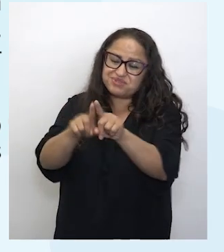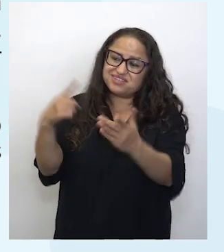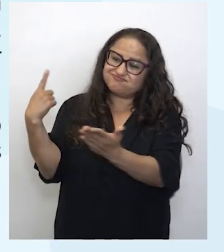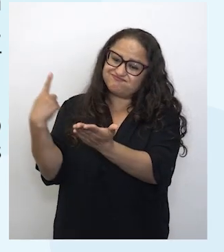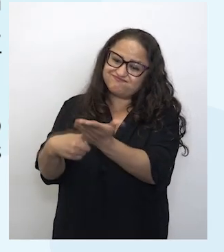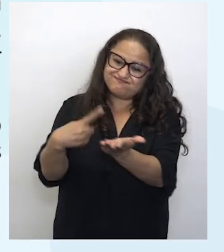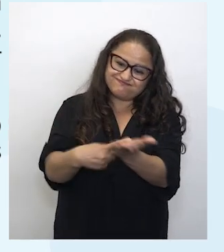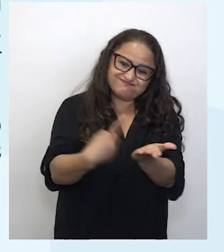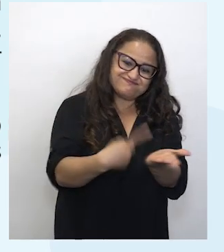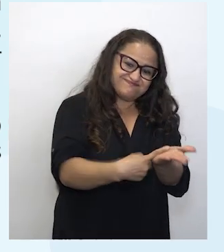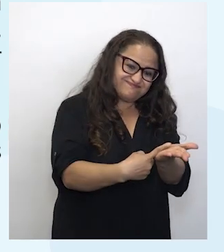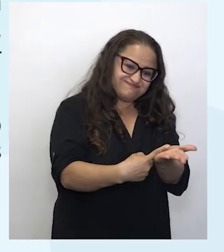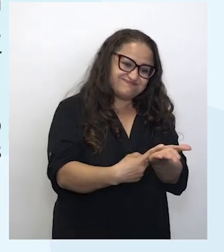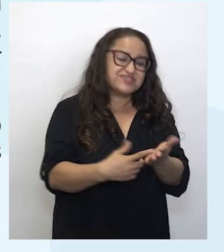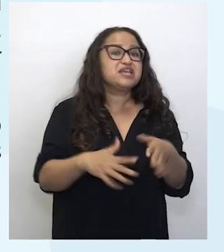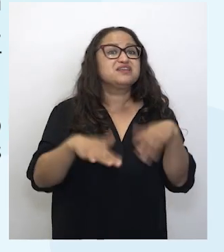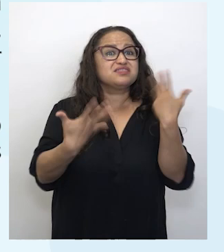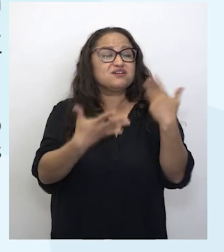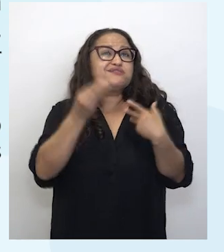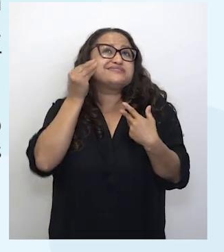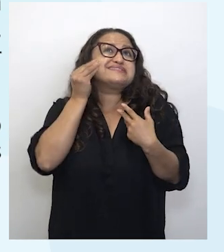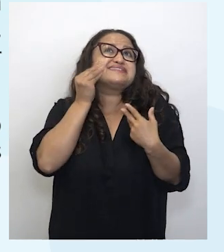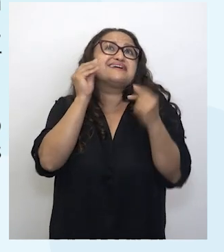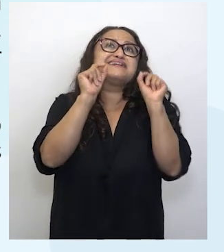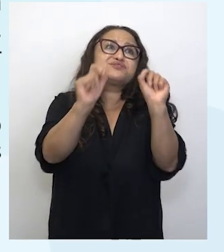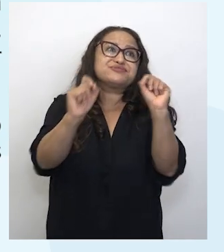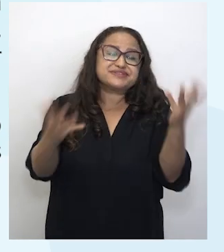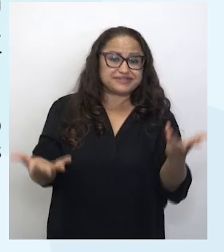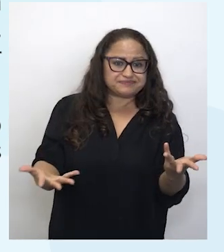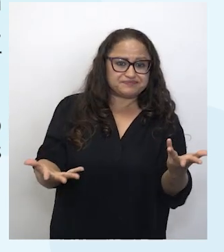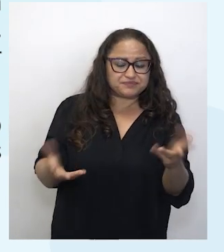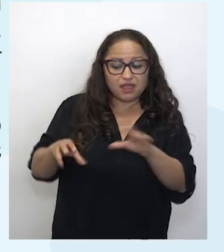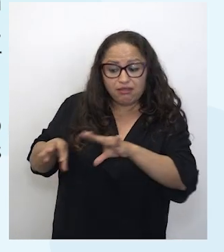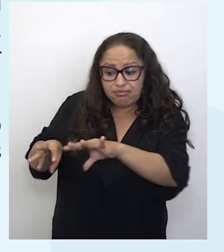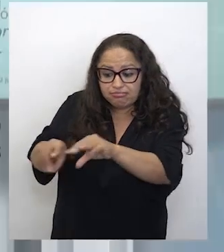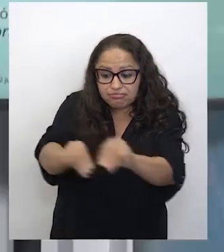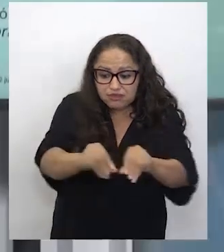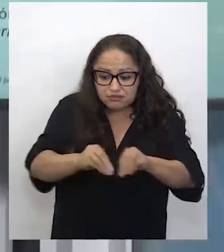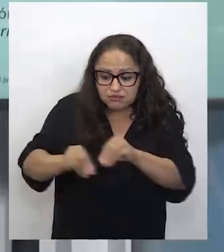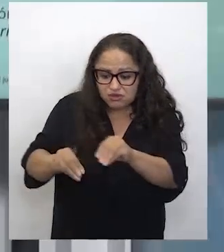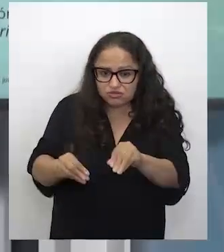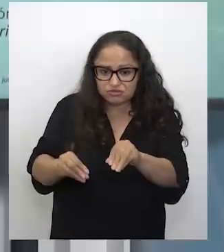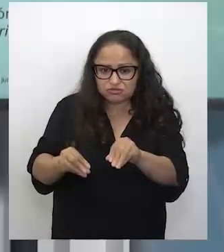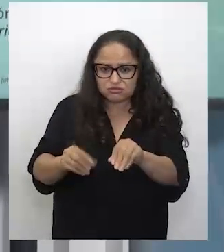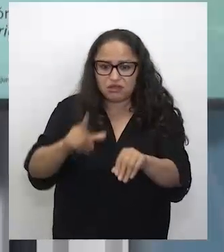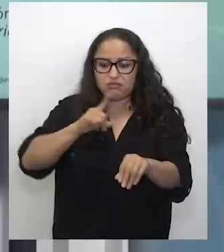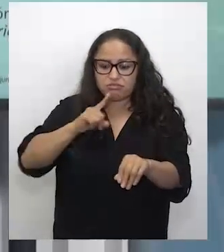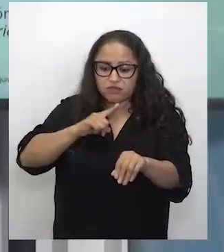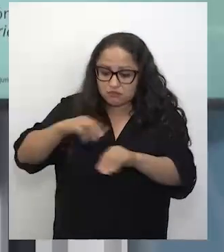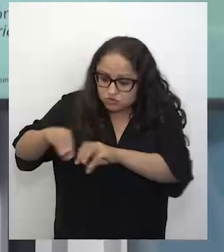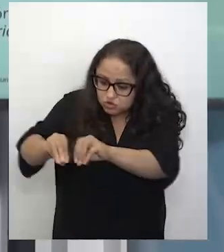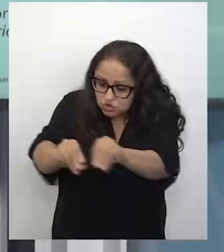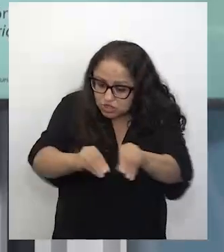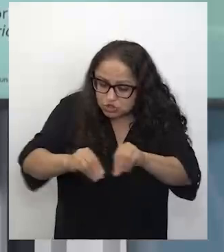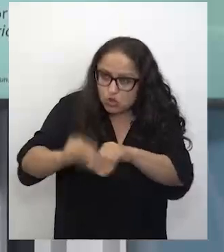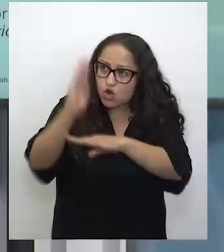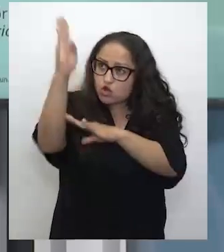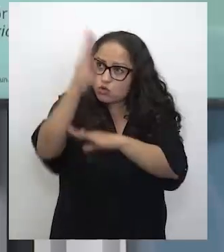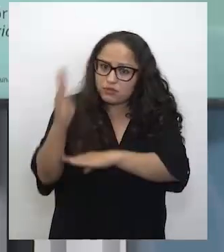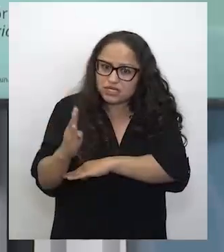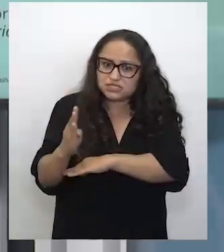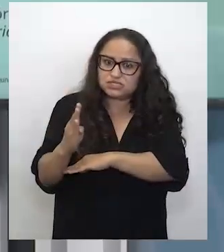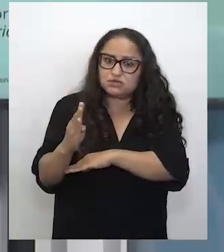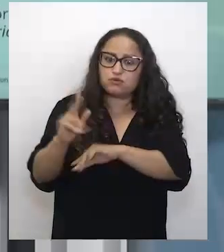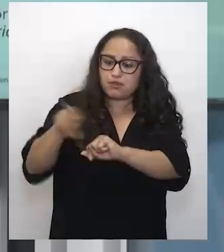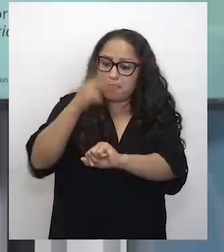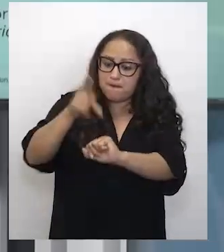Então, vamos tentar pensar assim. Território. Temos um território brasileiro. No caso, por ser um